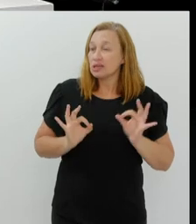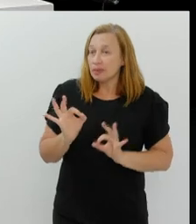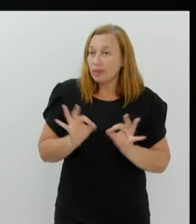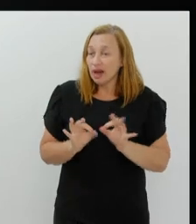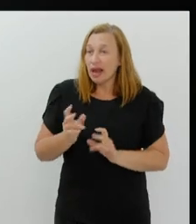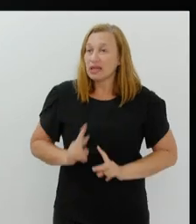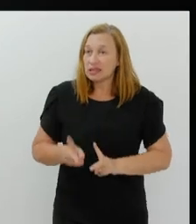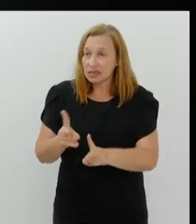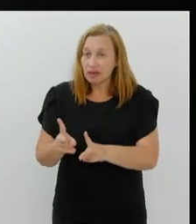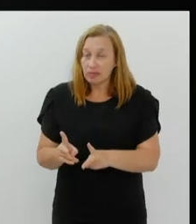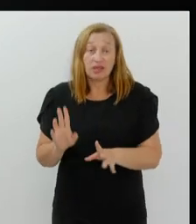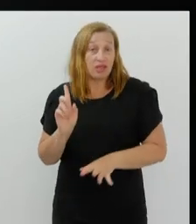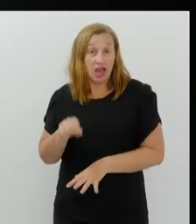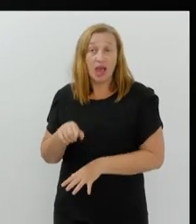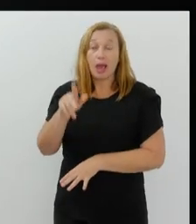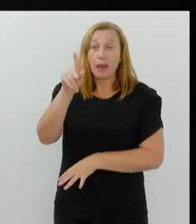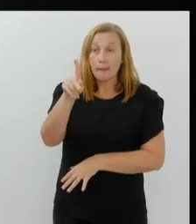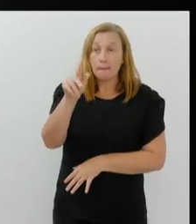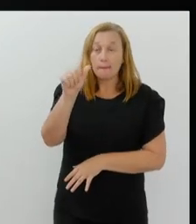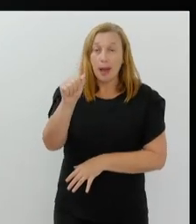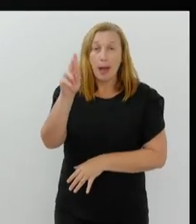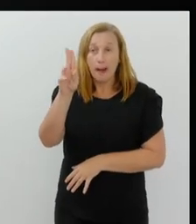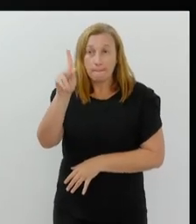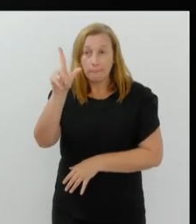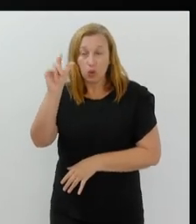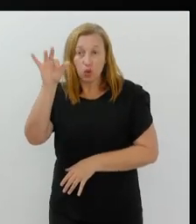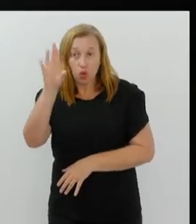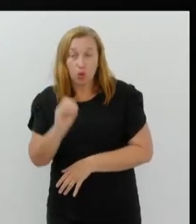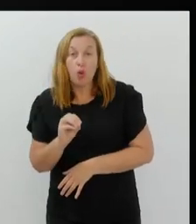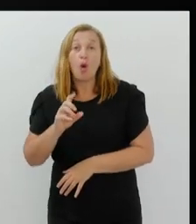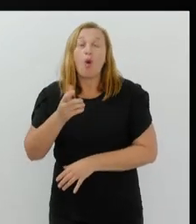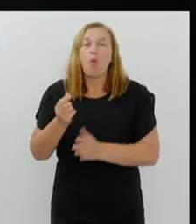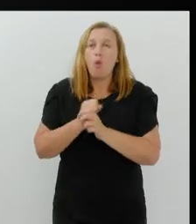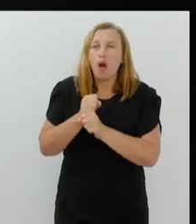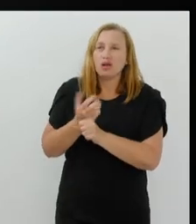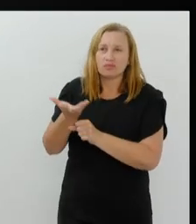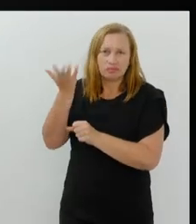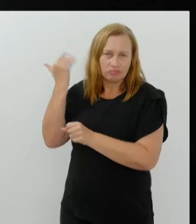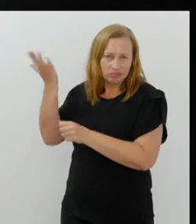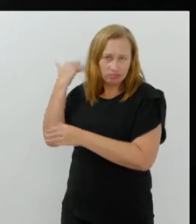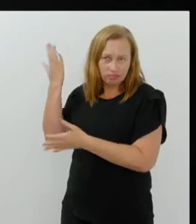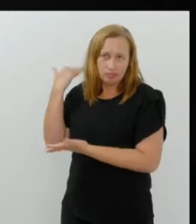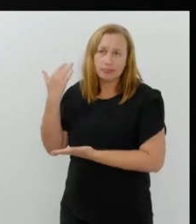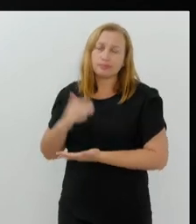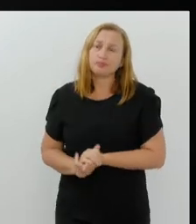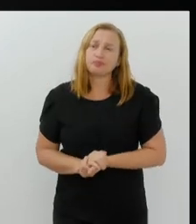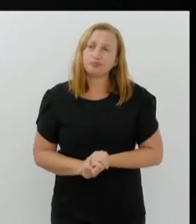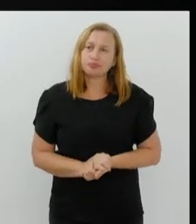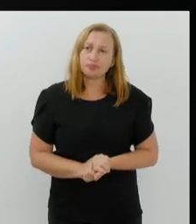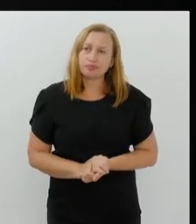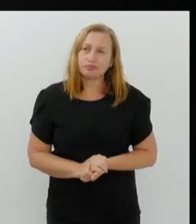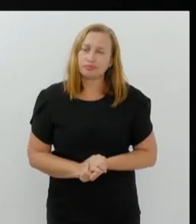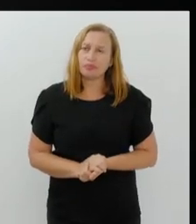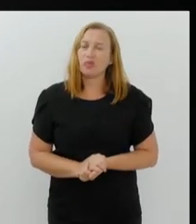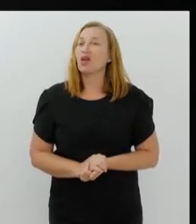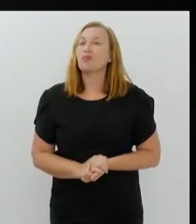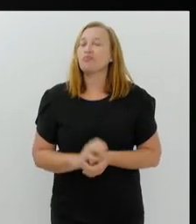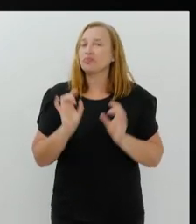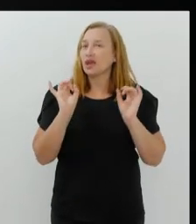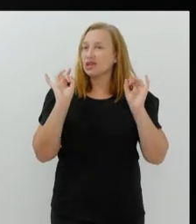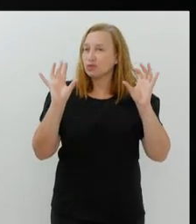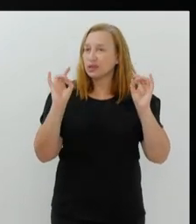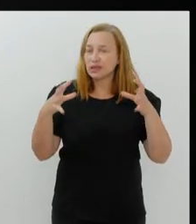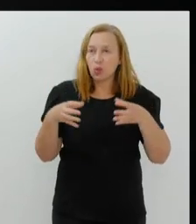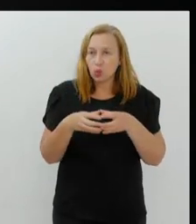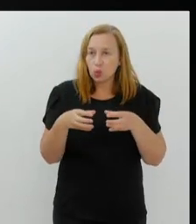Hoje, o Pablo é uma figura esperada, né? Por conta do que ele vai se vestir. O ano passado, que foi o Lunário Perpétuo, a Porra